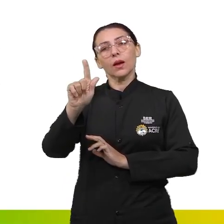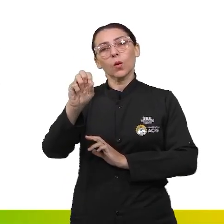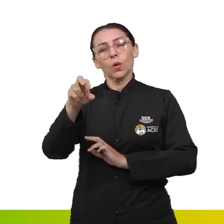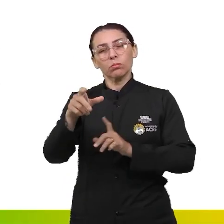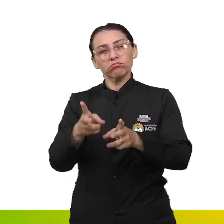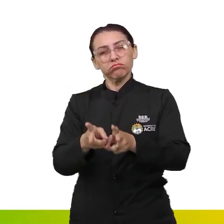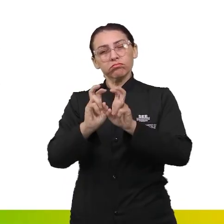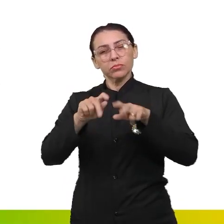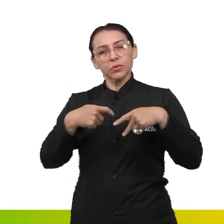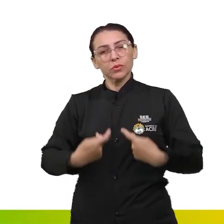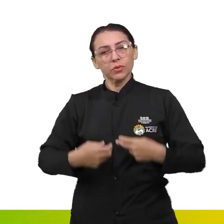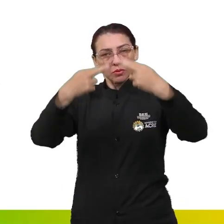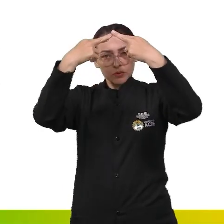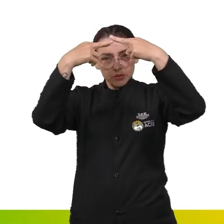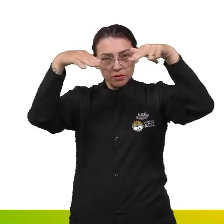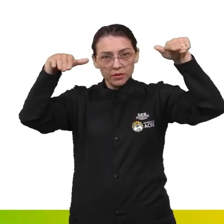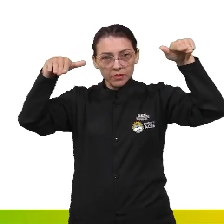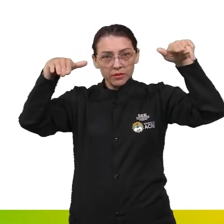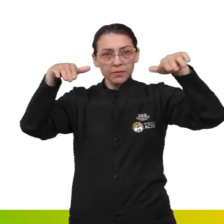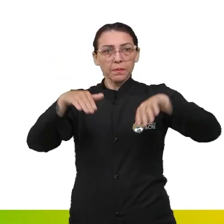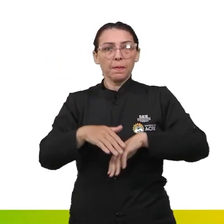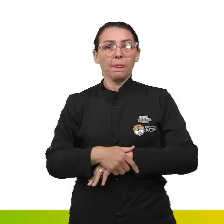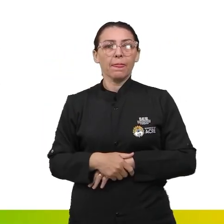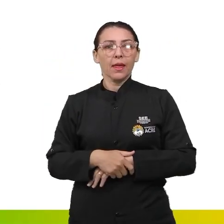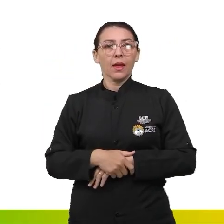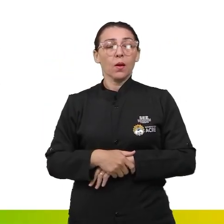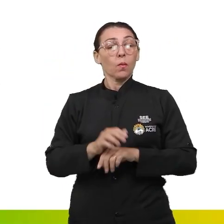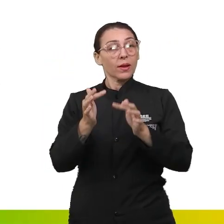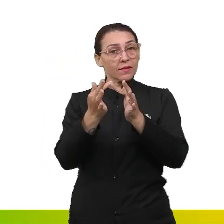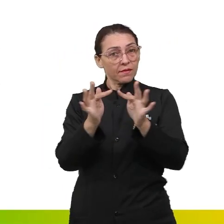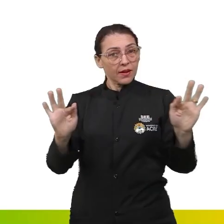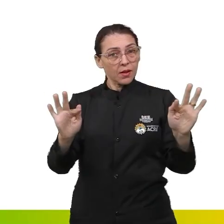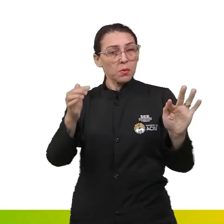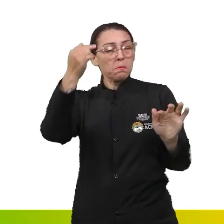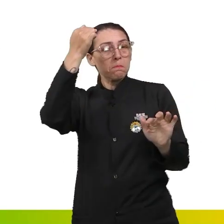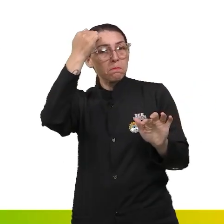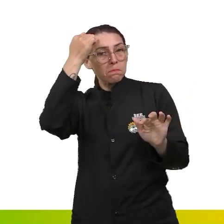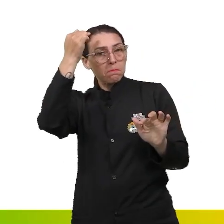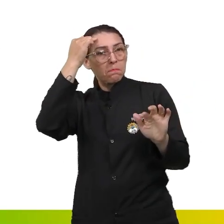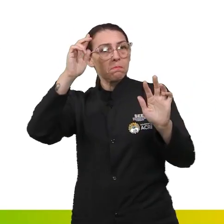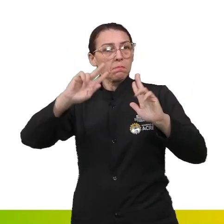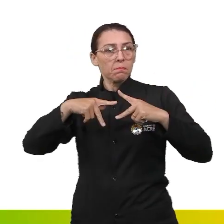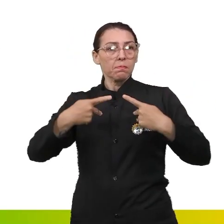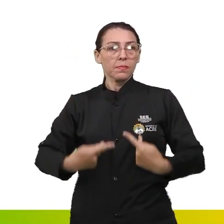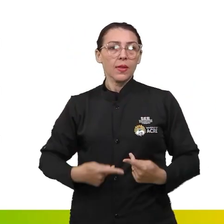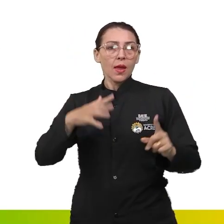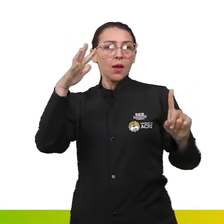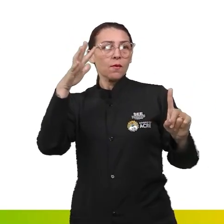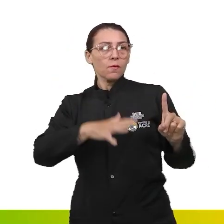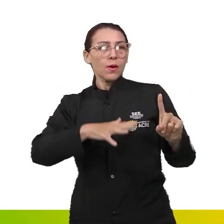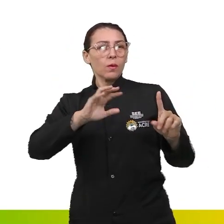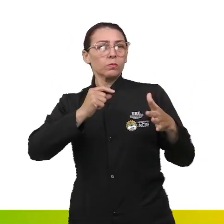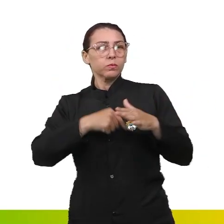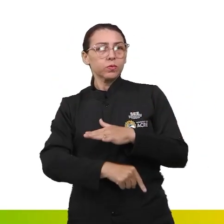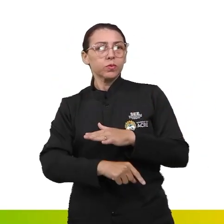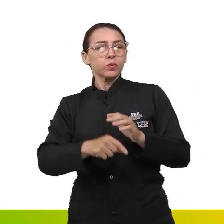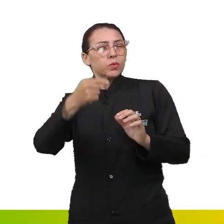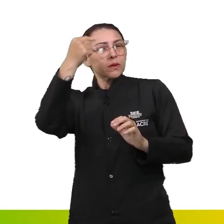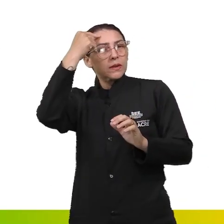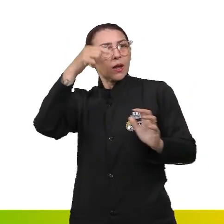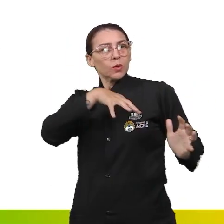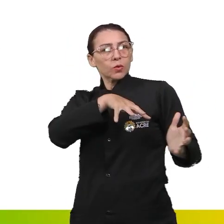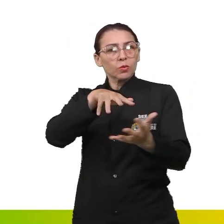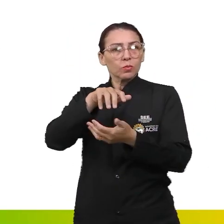pelos humanistas renascentistas. Com essa frase, o pensamento humanista influenciou profundamente a forma